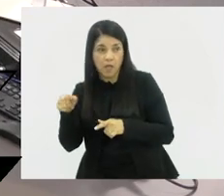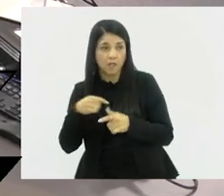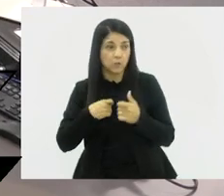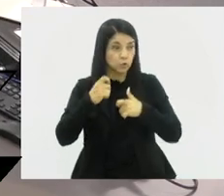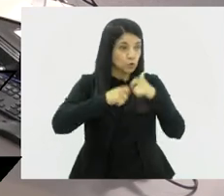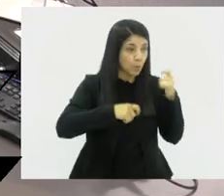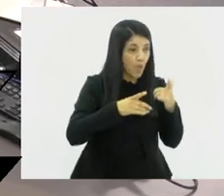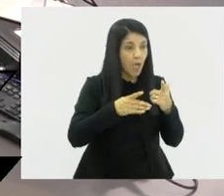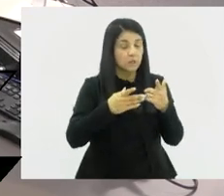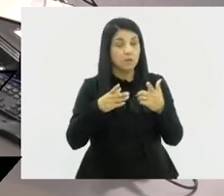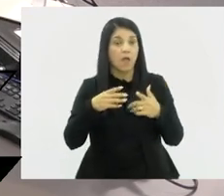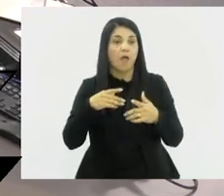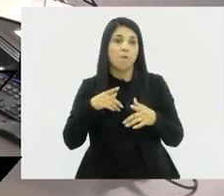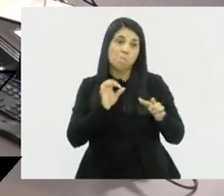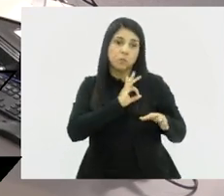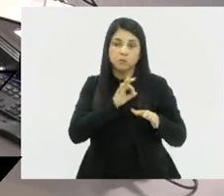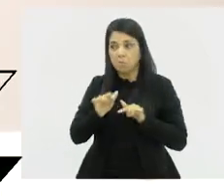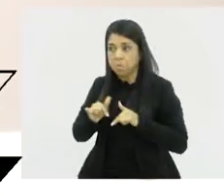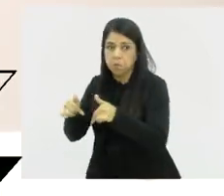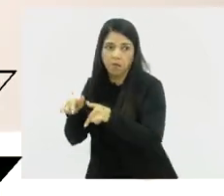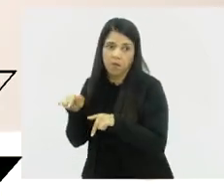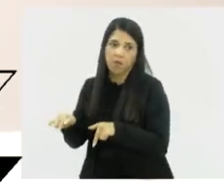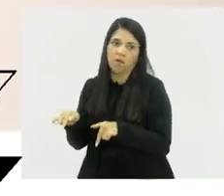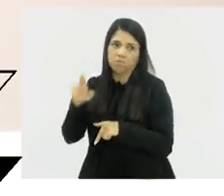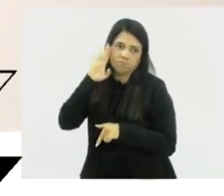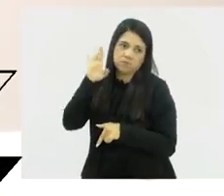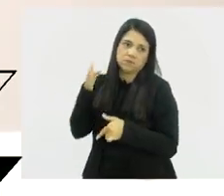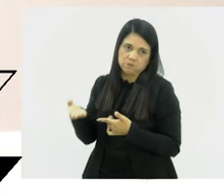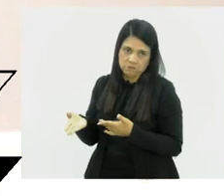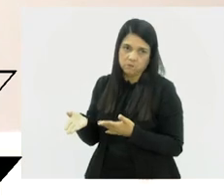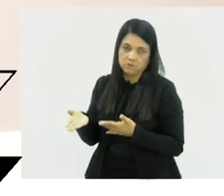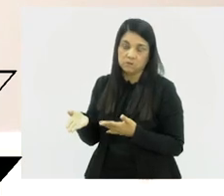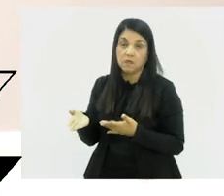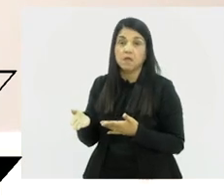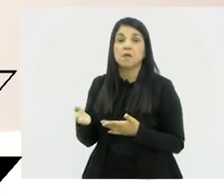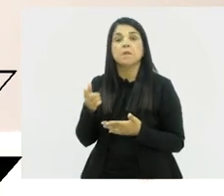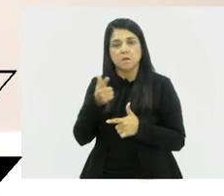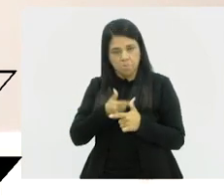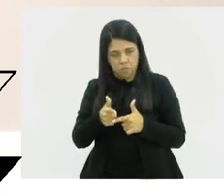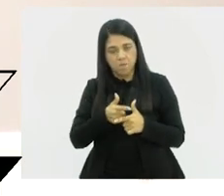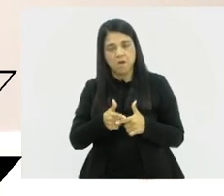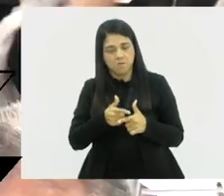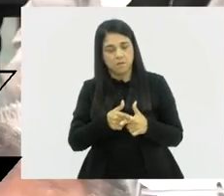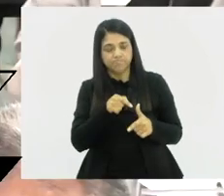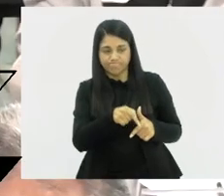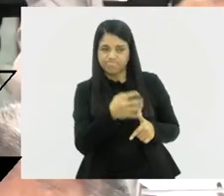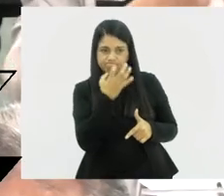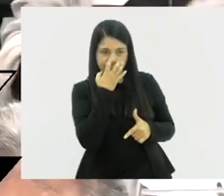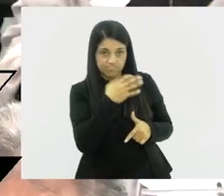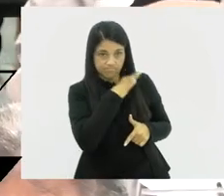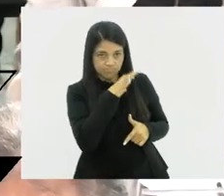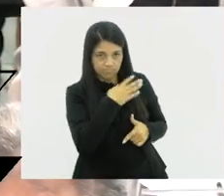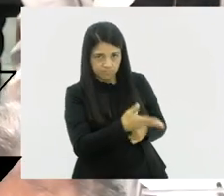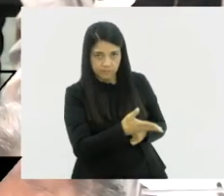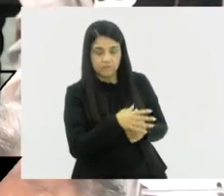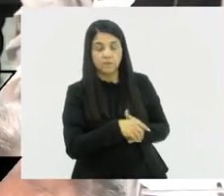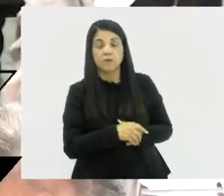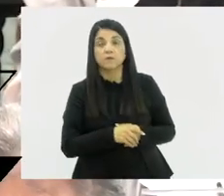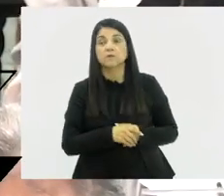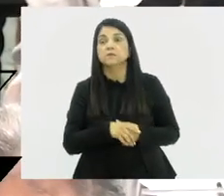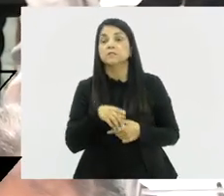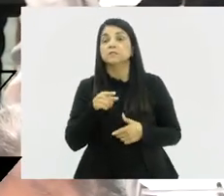estuprando. Tudo bem. Mas isso também é um problema. A minha questão é a seguinte: